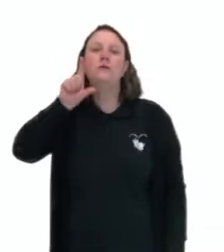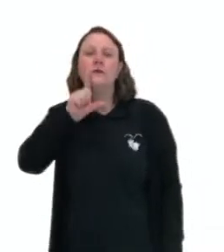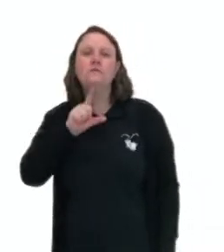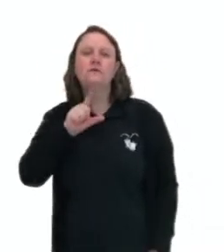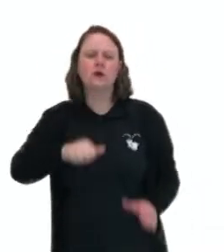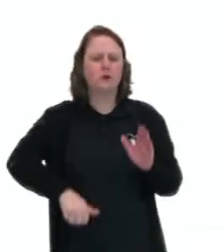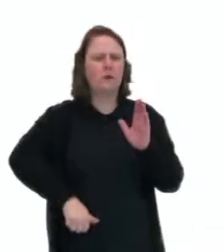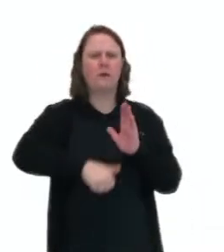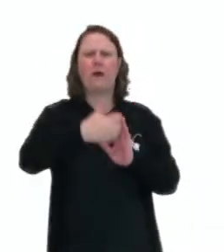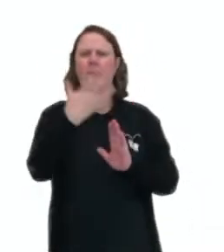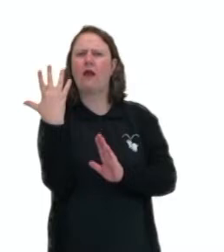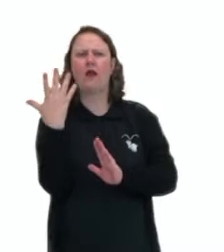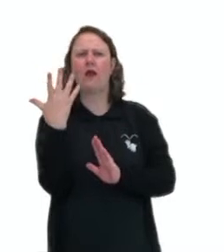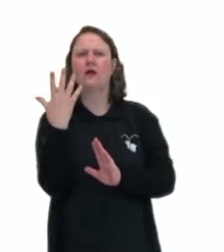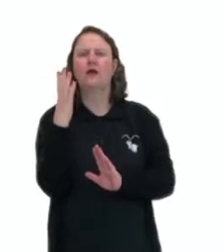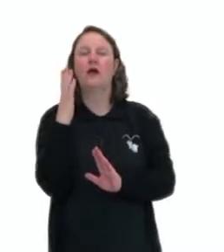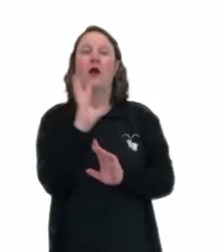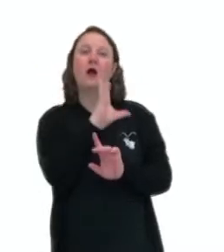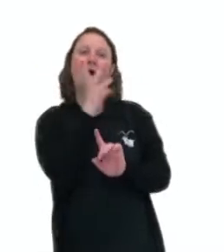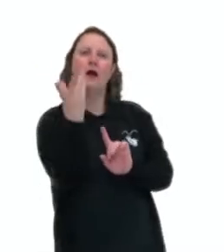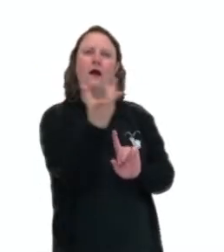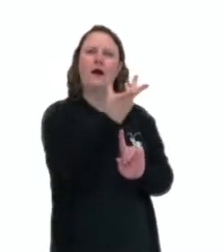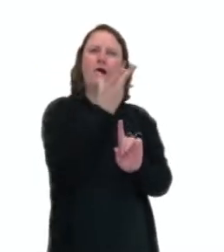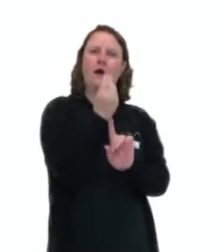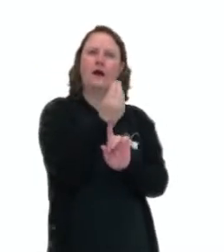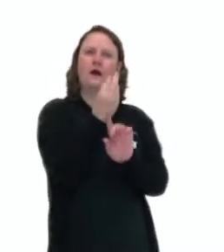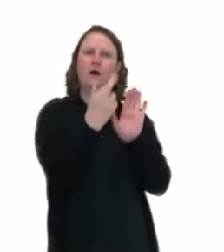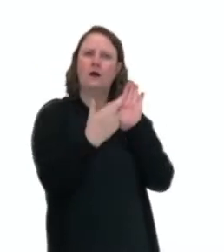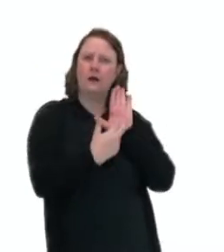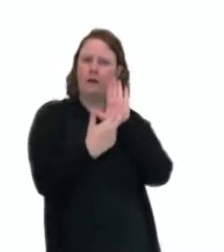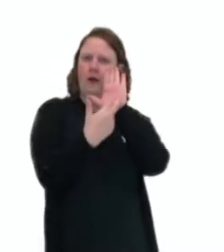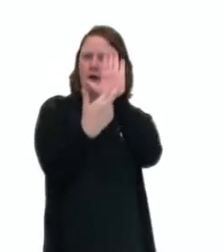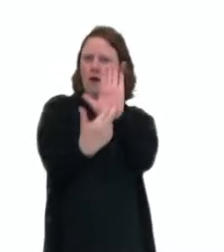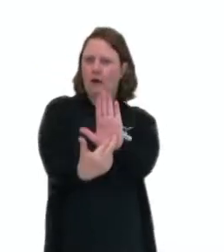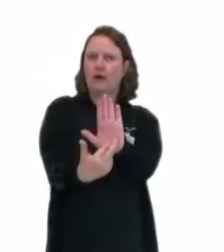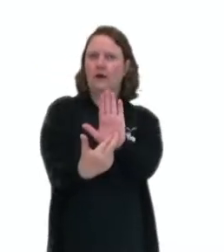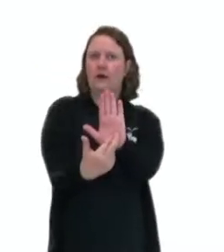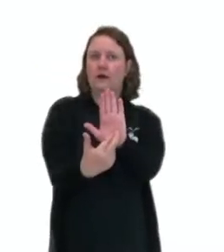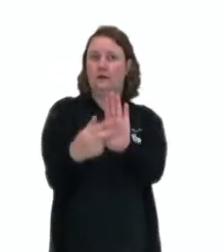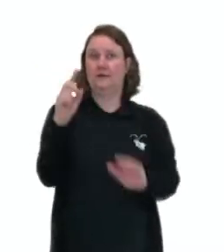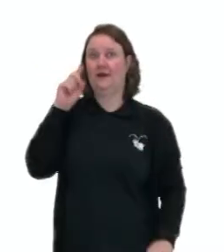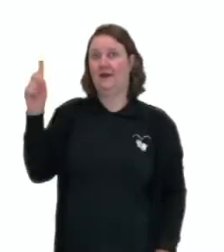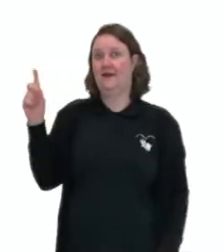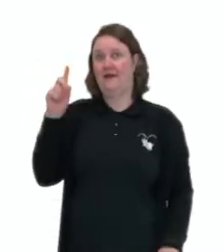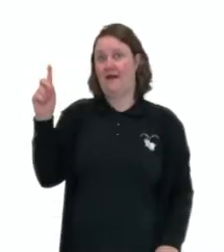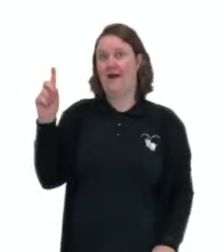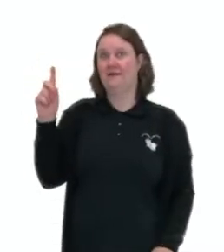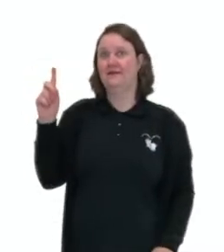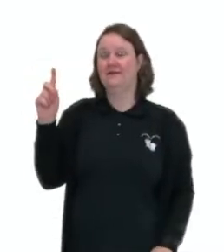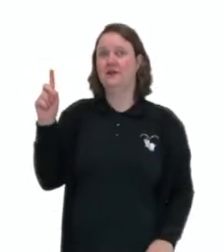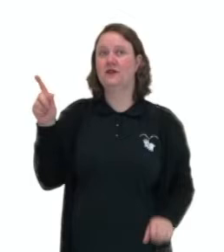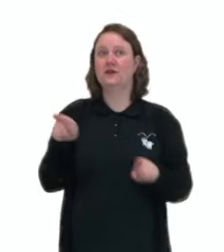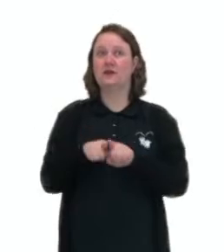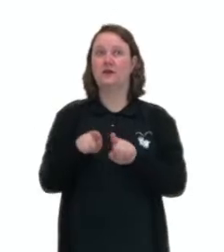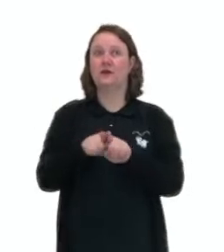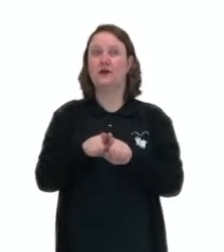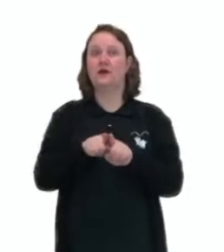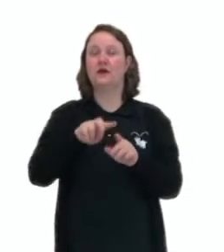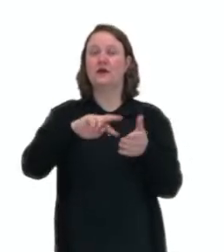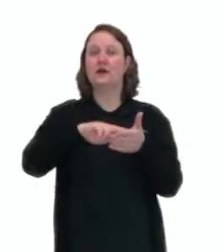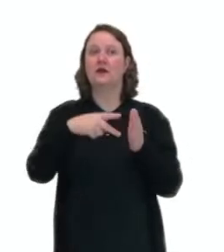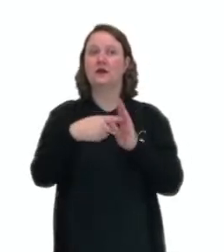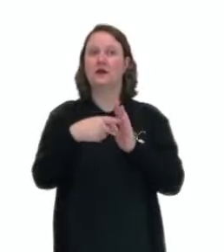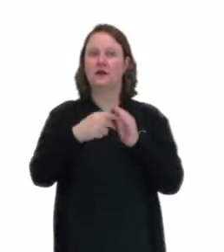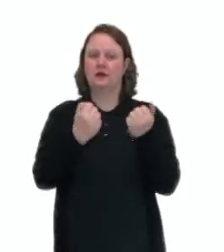Land Art com sua obra mais representativa, realizada no Novo México, denominada O Campo